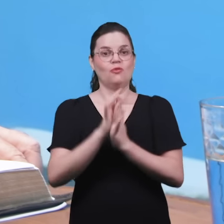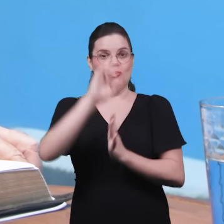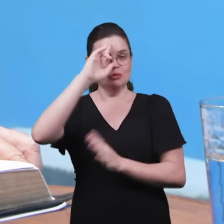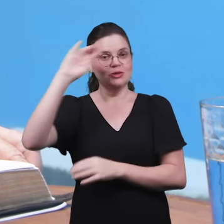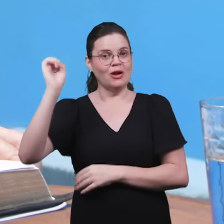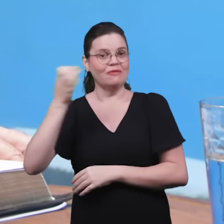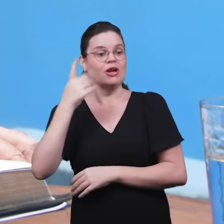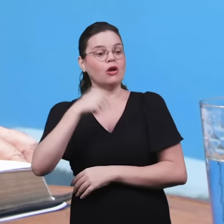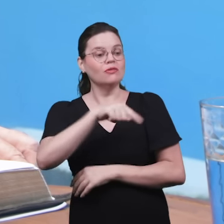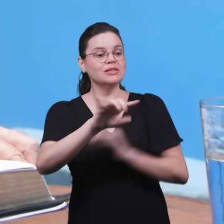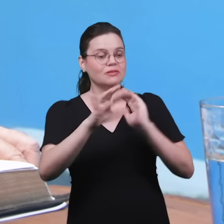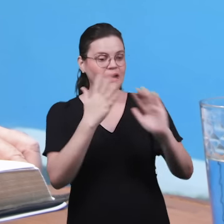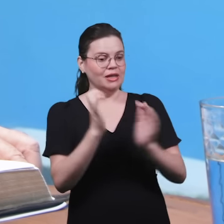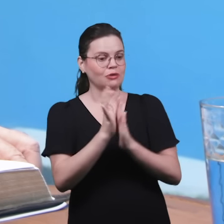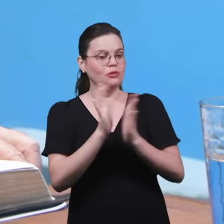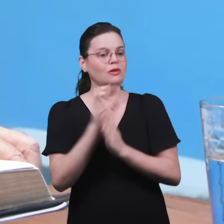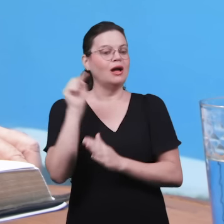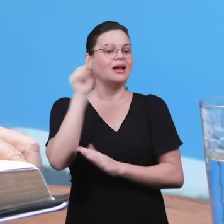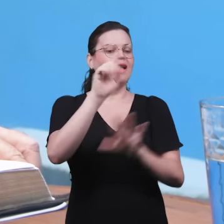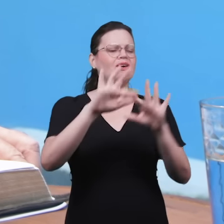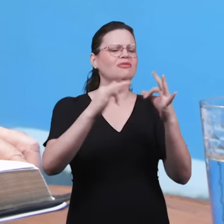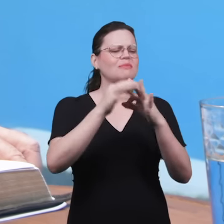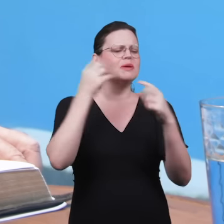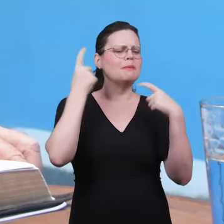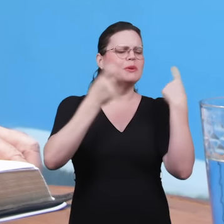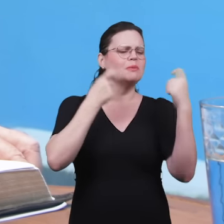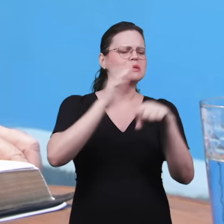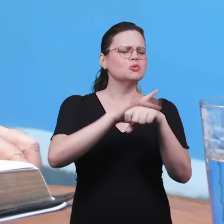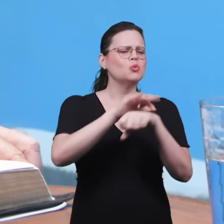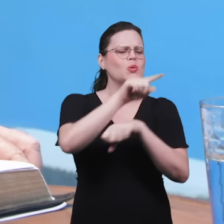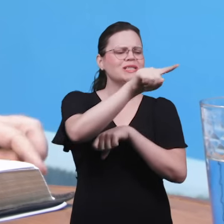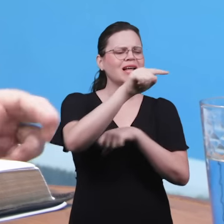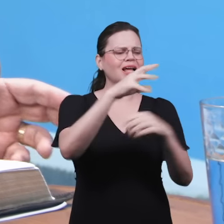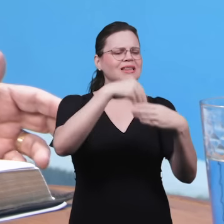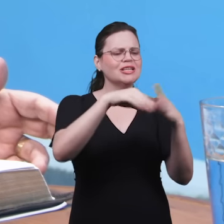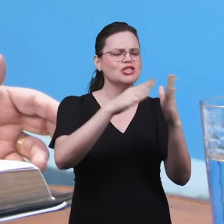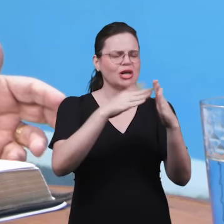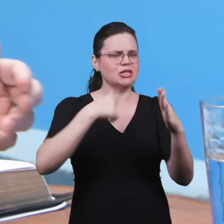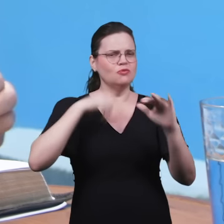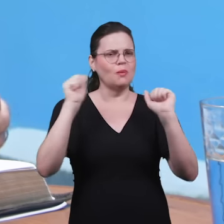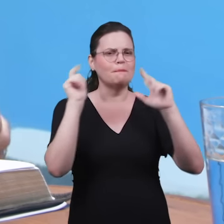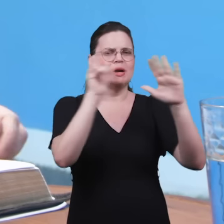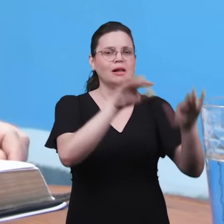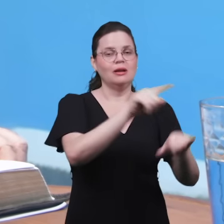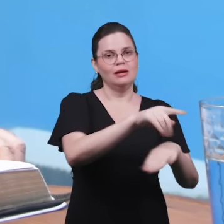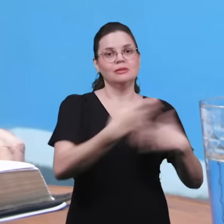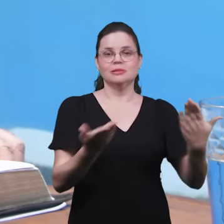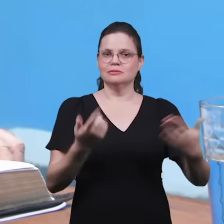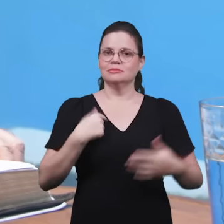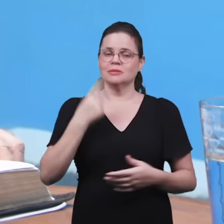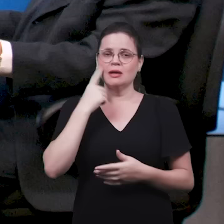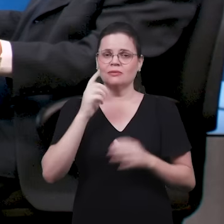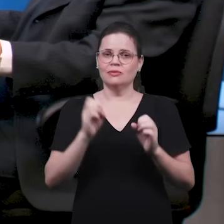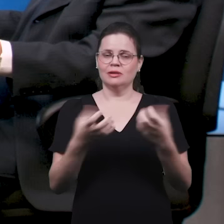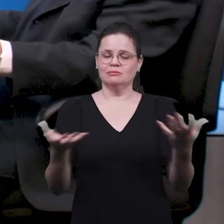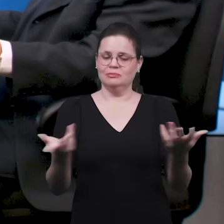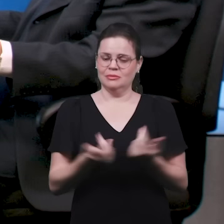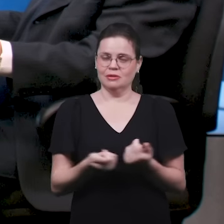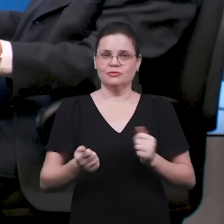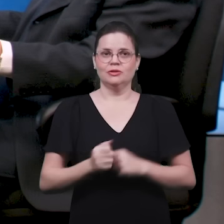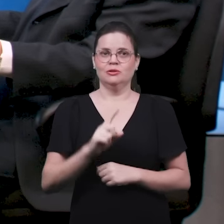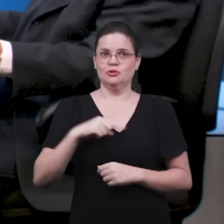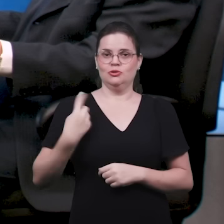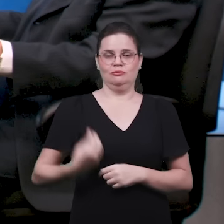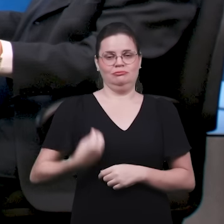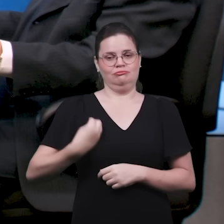lar de um servo assim, de uma preocupação, de uma enfermidade que deixou em casa. Que coisa maravilhosa nós